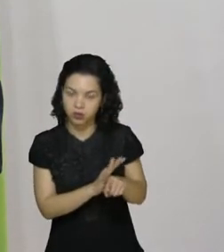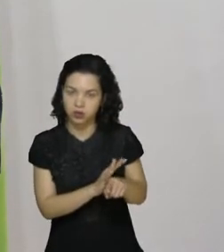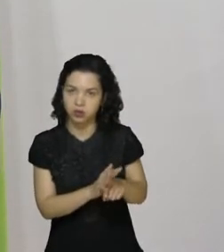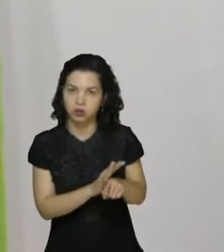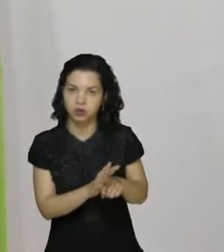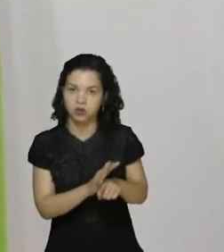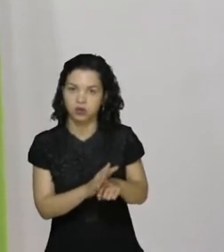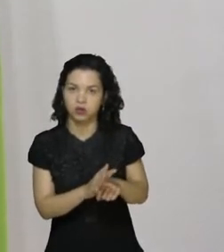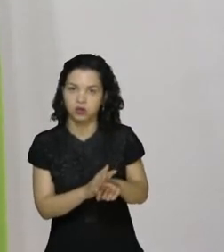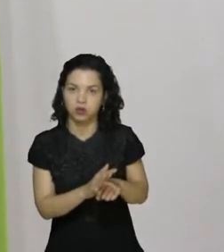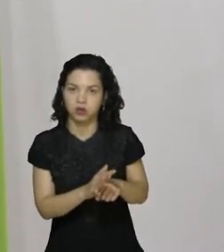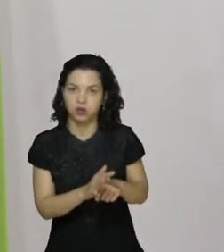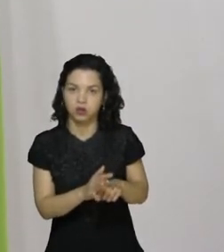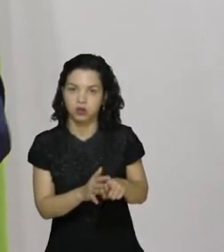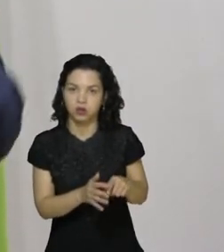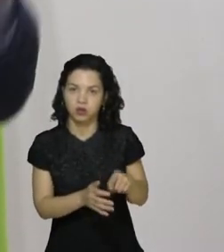aconteceu,